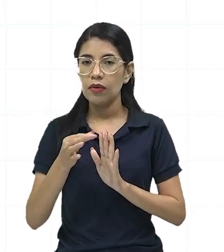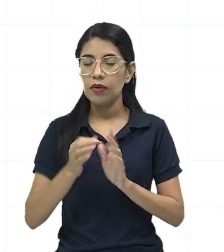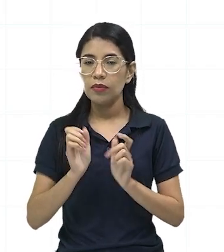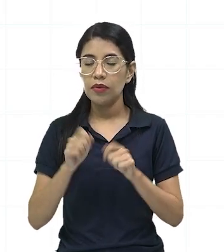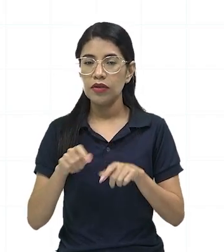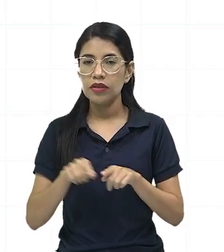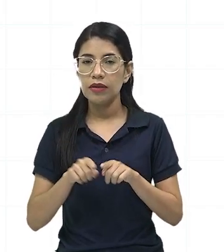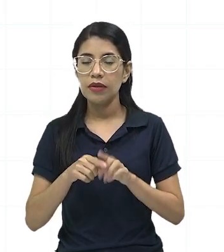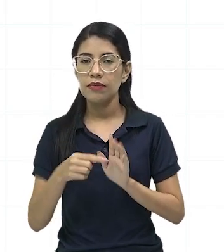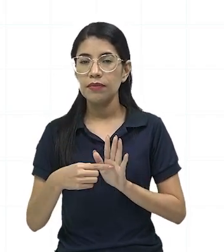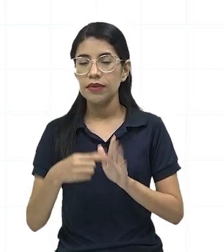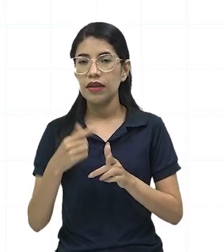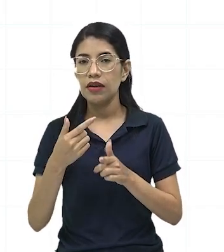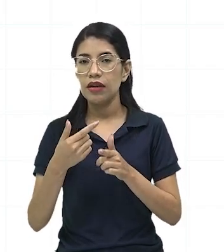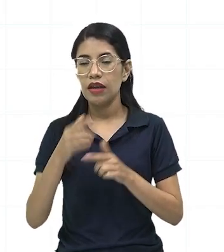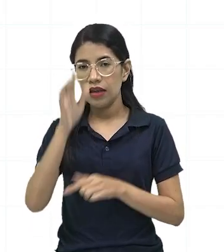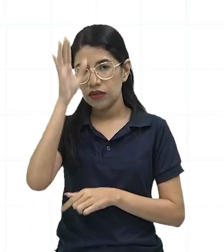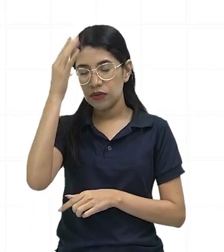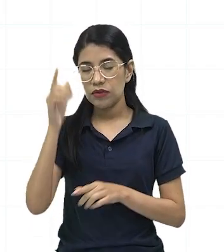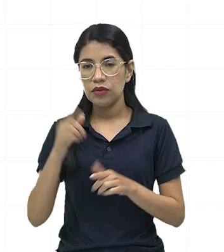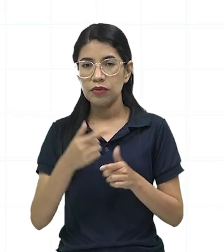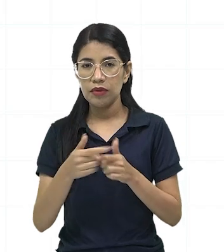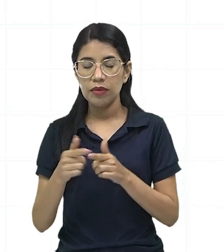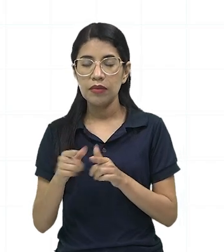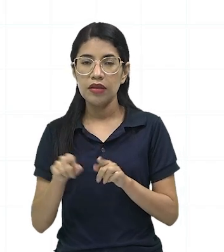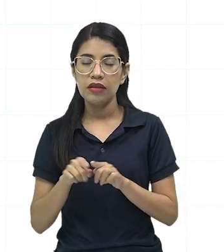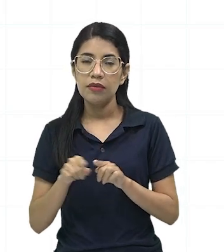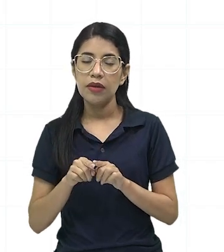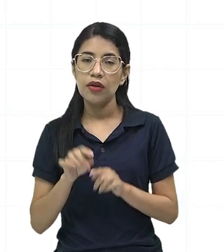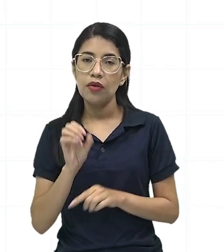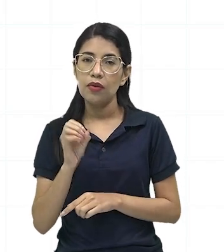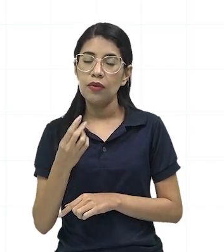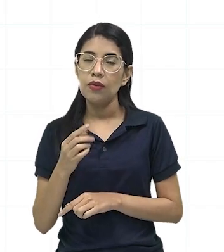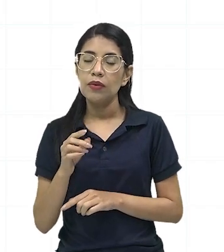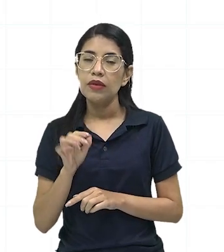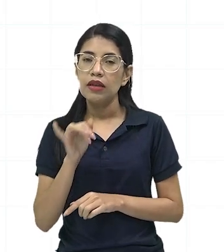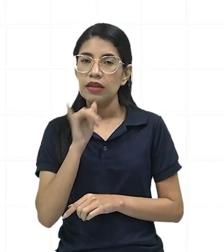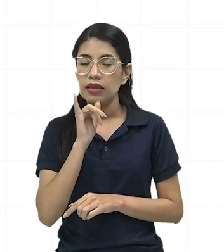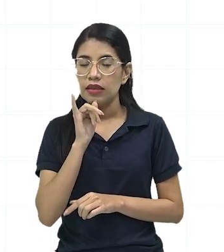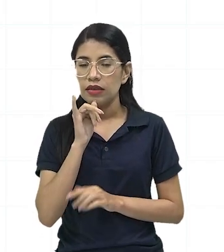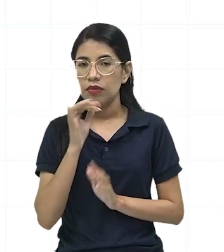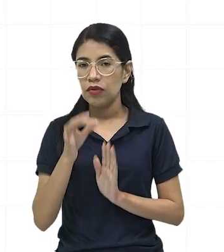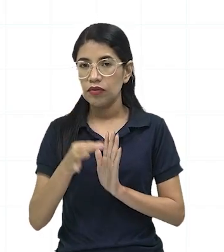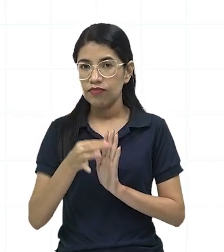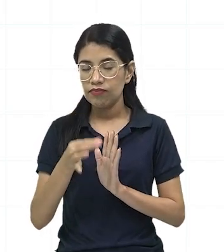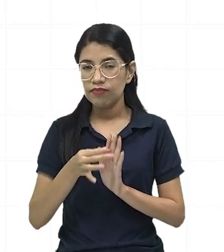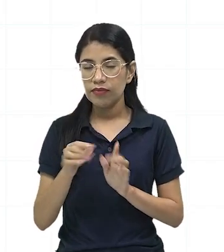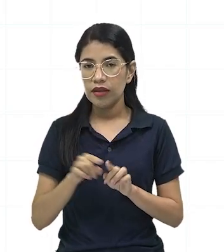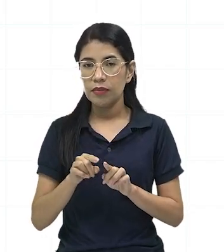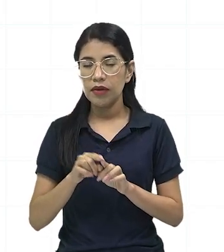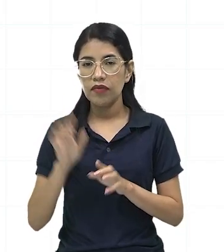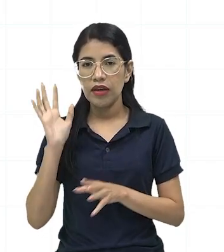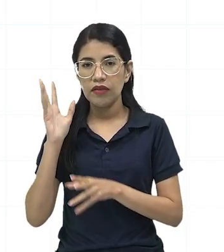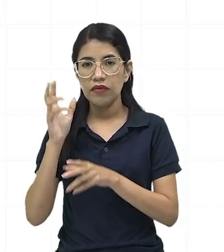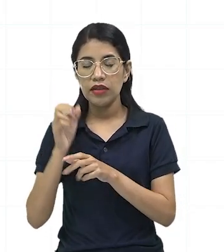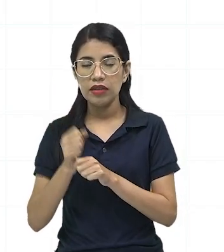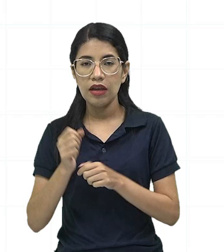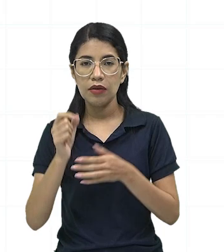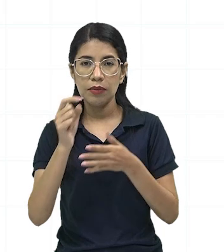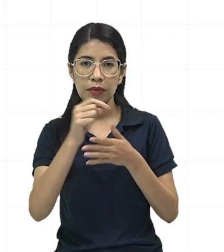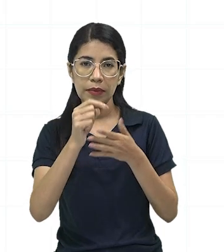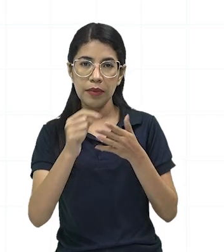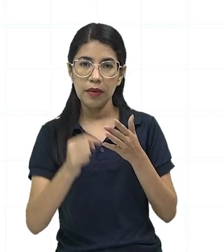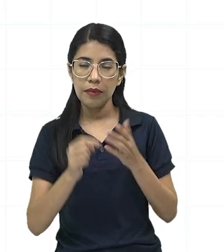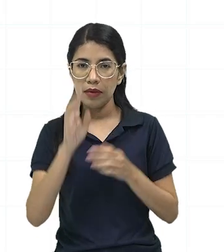incluir resoluções de conflitos, reflexões finais ou, no caso de um texto dissertativo argumentativo, recapitulação dos principais pontos.